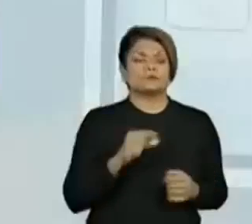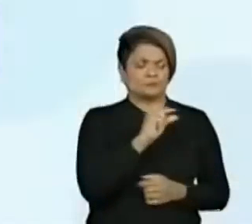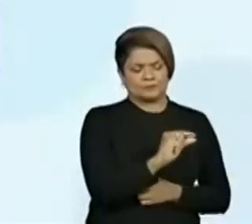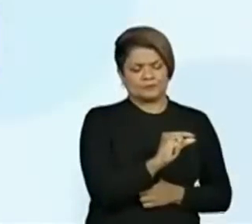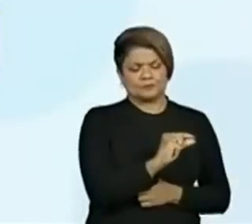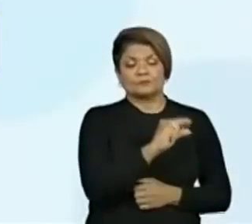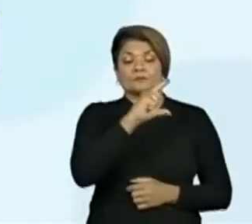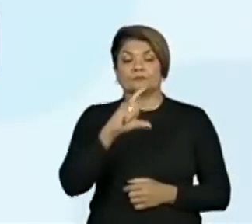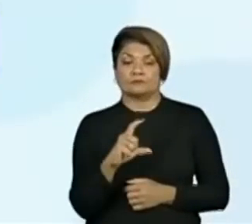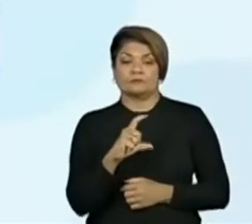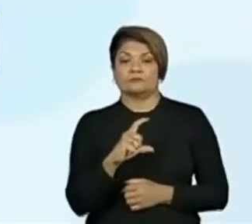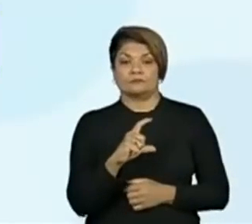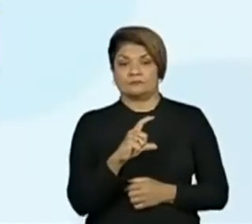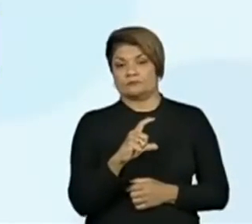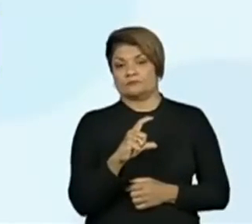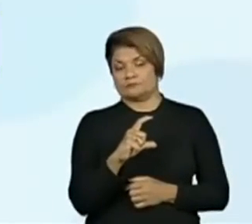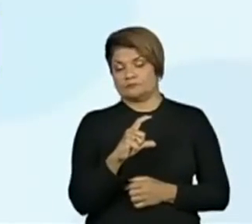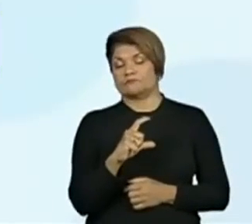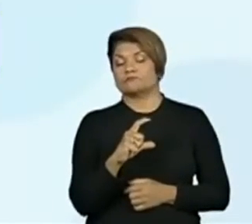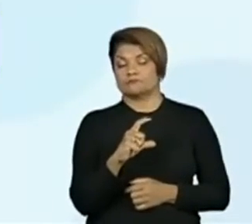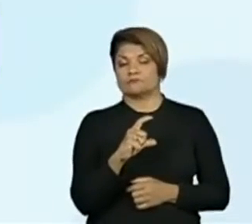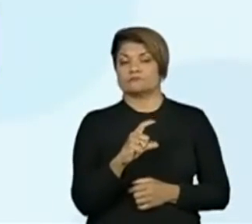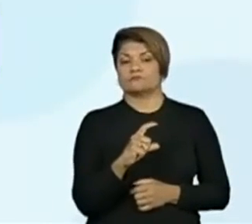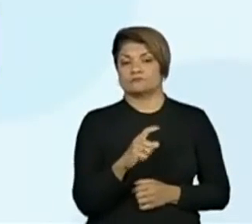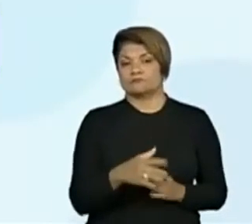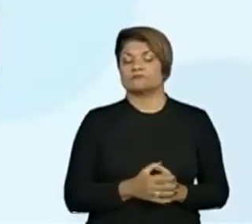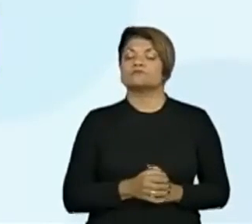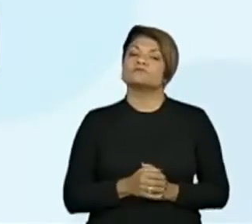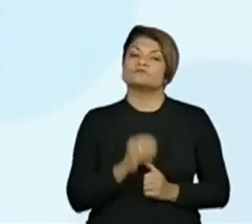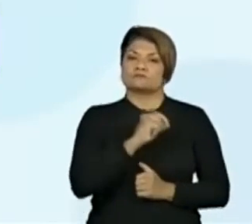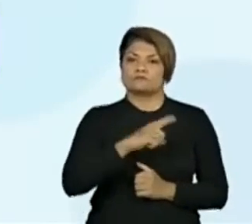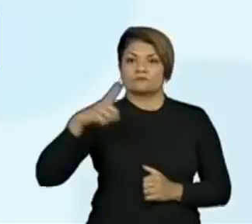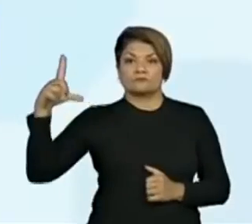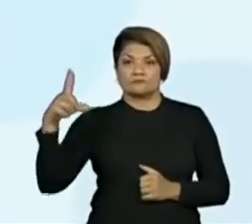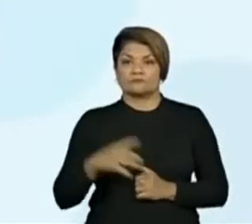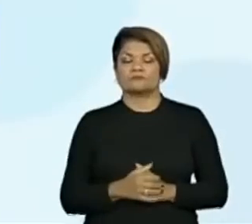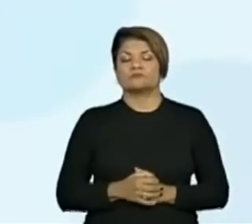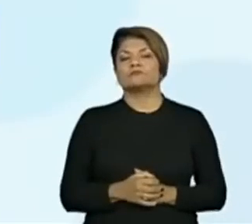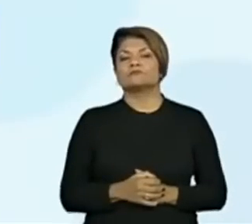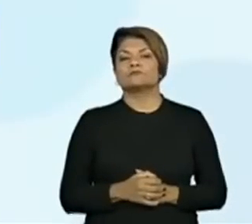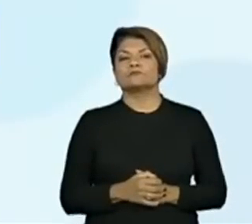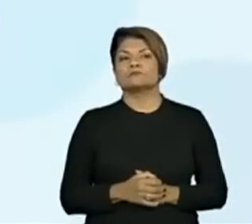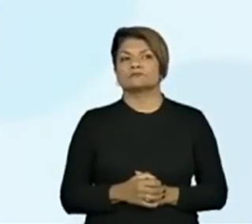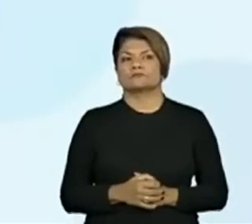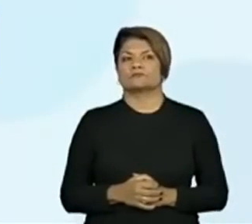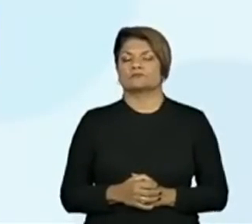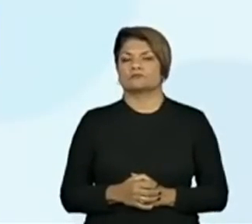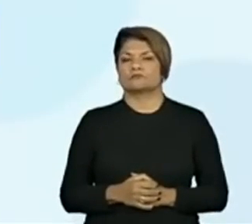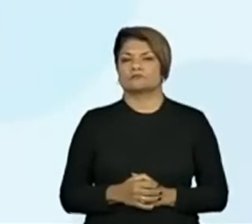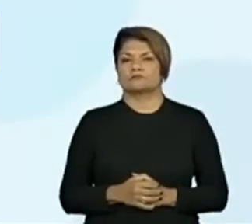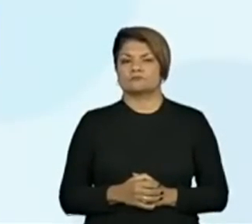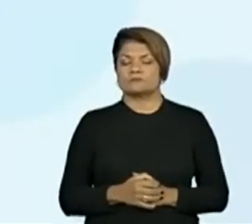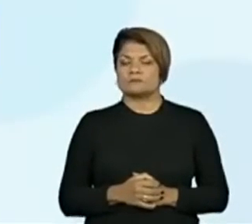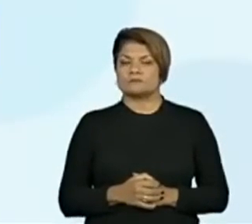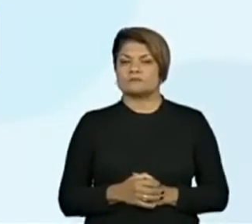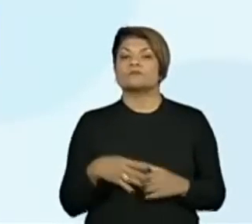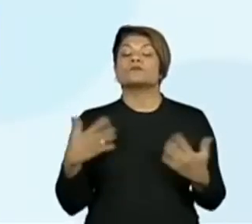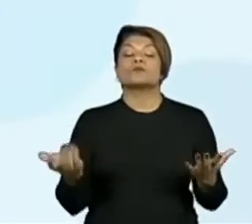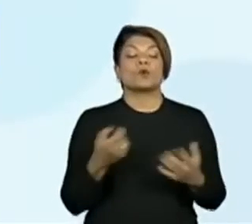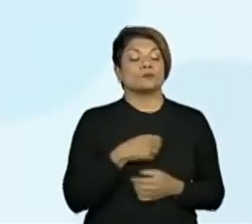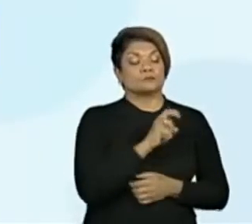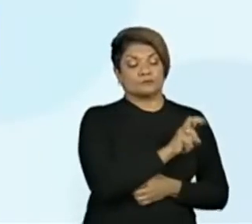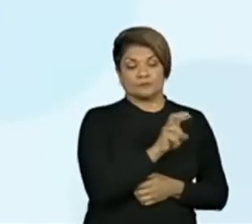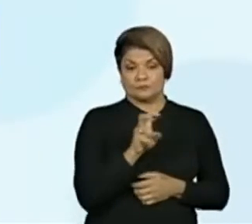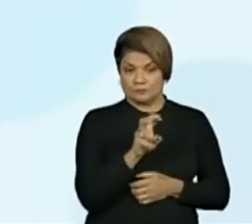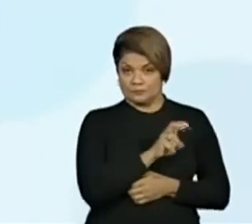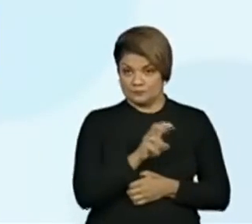segundo quadrinho para fazer a ordem crescente? Qual é o menor número, né, depois do 55? Isso,